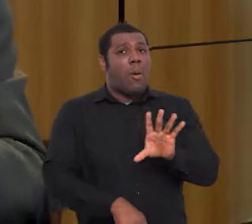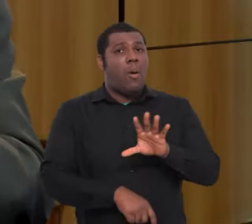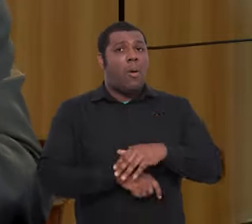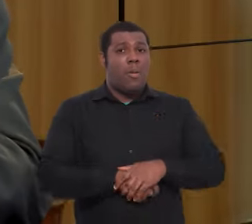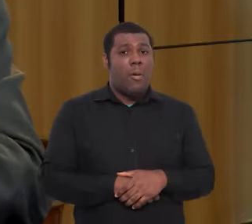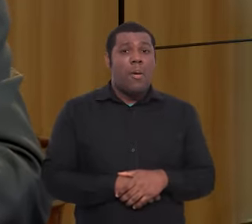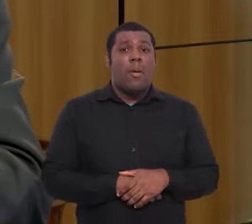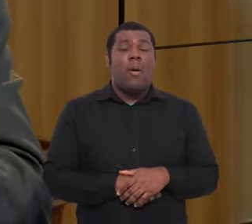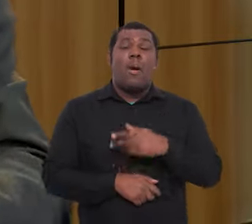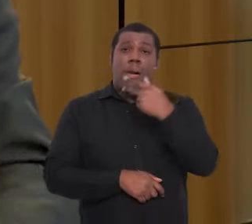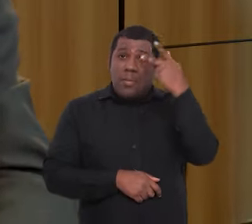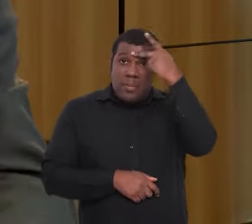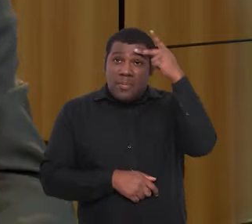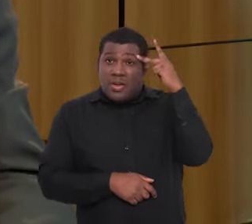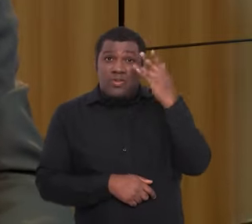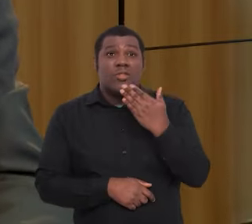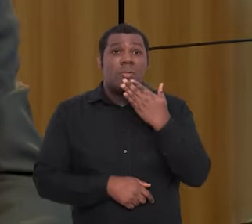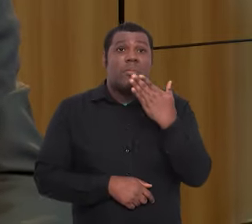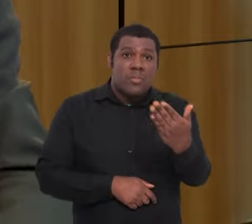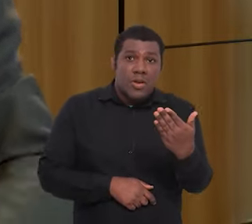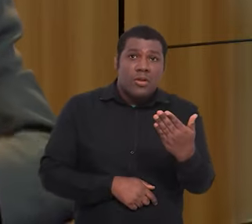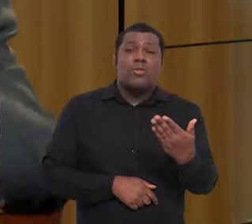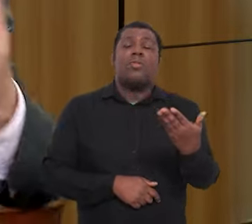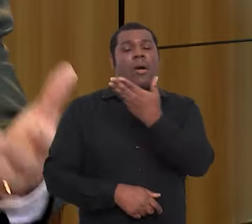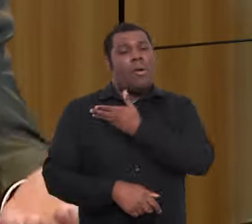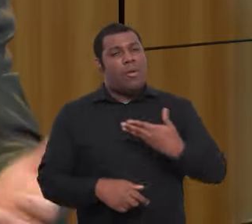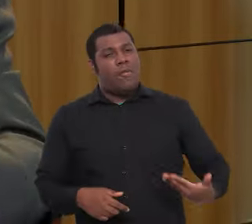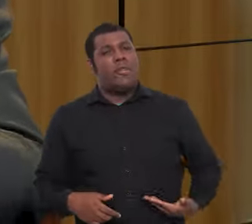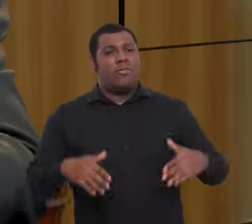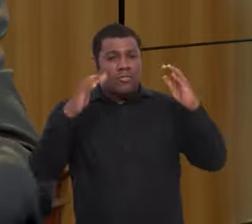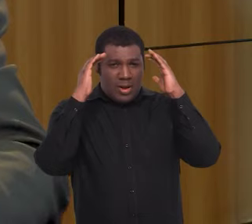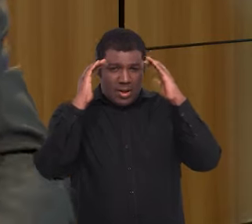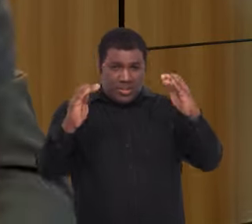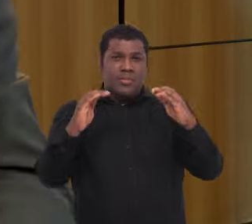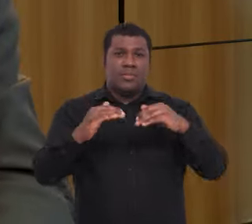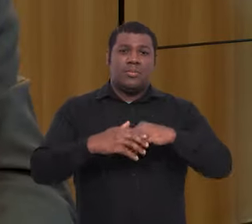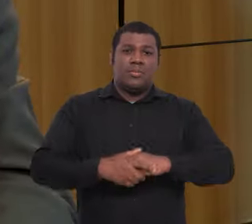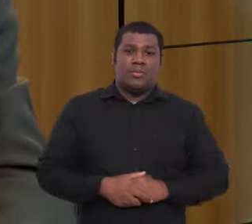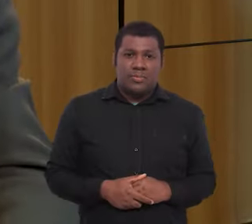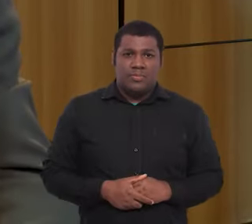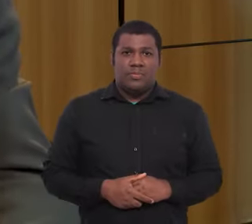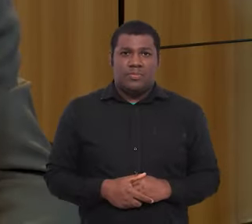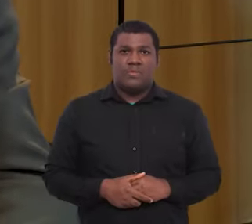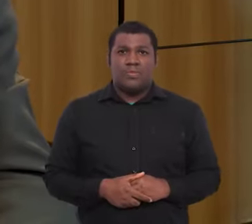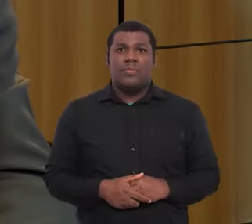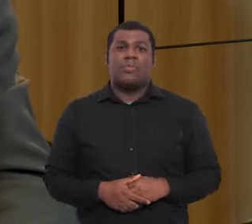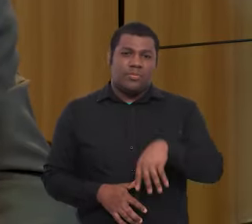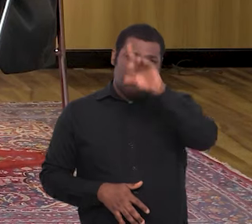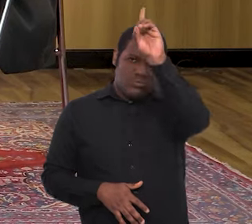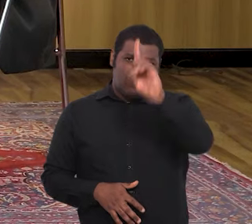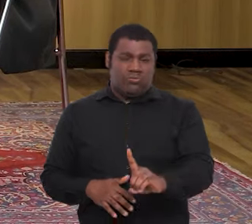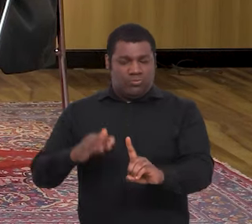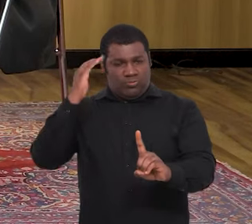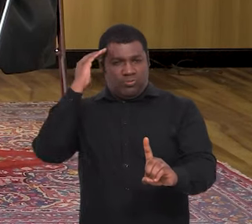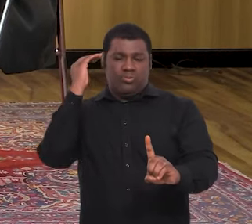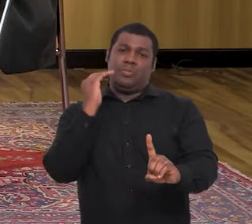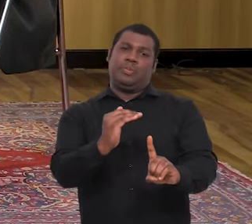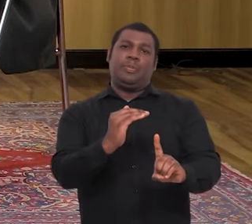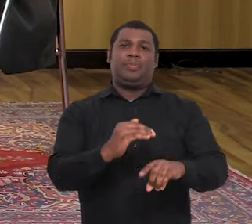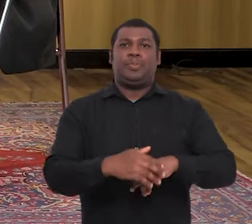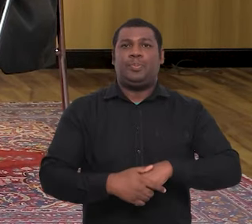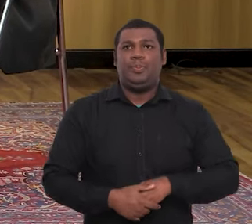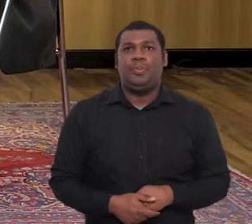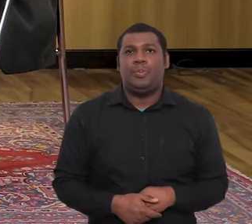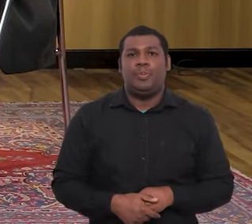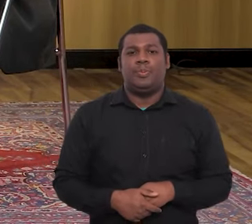respeitar o pedido essencial deles que é autonomia com direito a autonomia tá mantida ou seja ISS era uma questão que eu